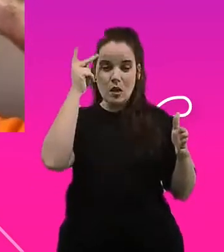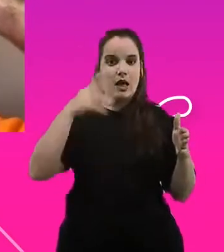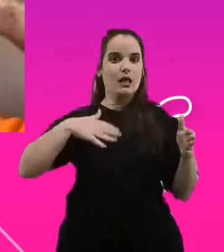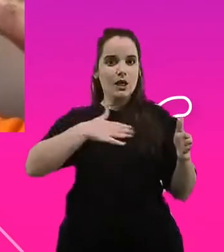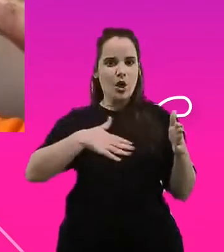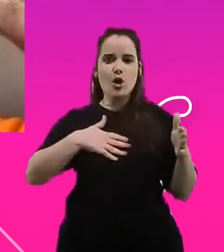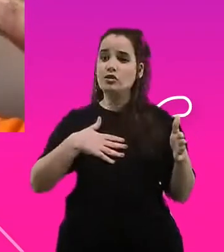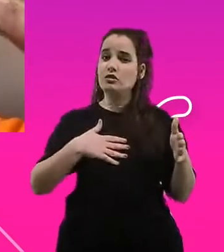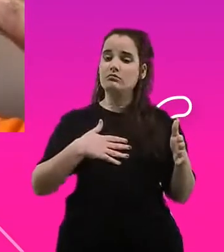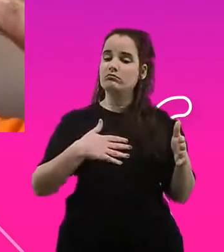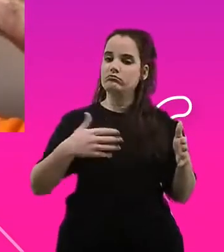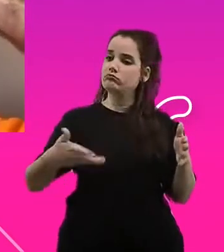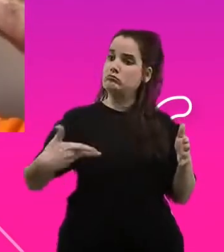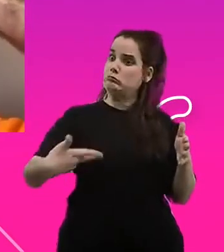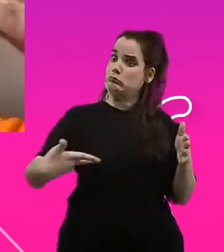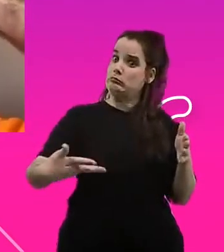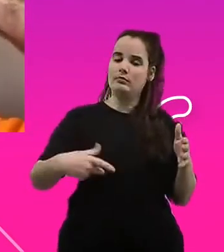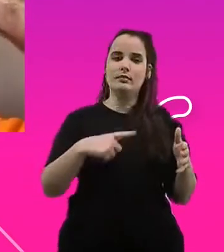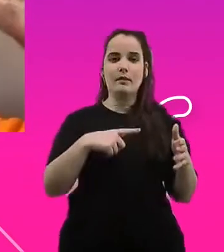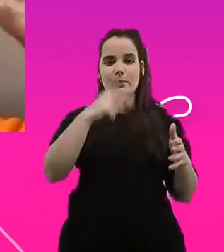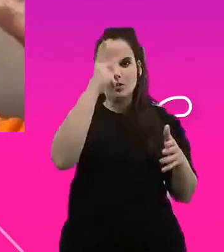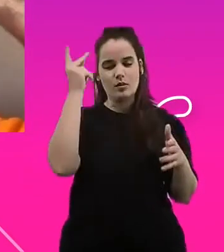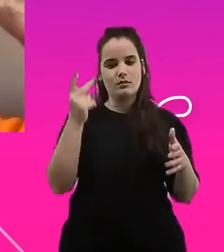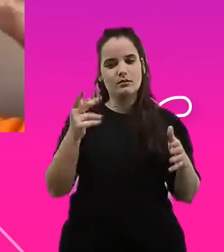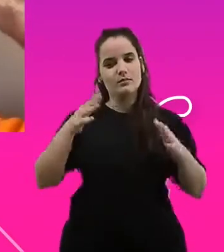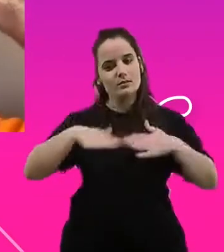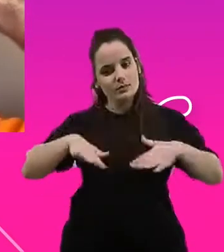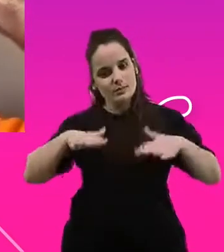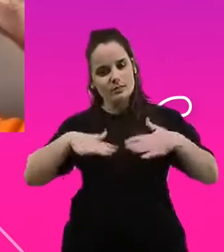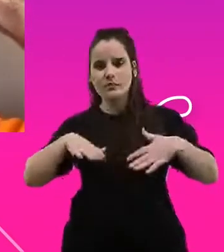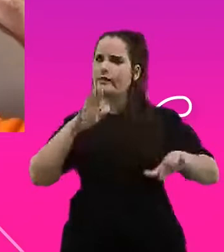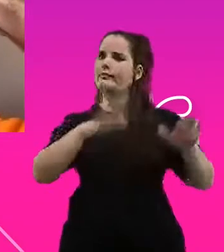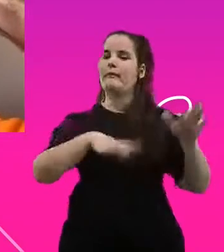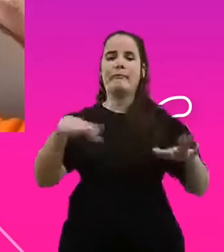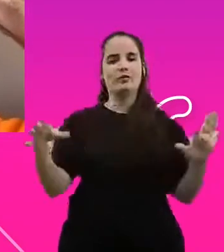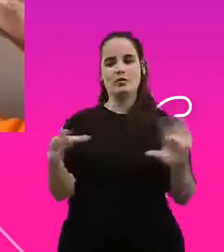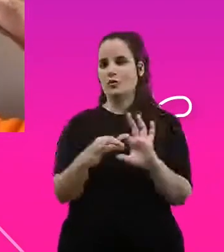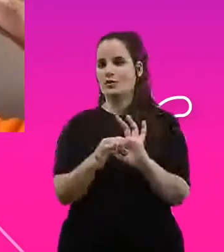Depende muito, muito do contexto de cada um. Não tem uma fórmula.